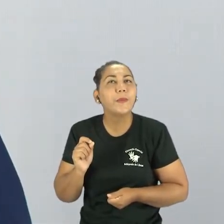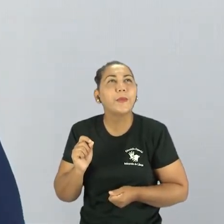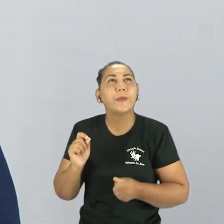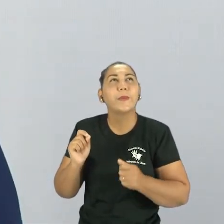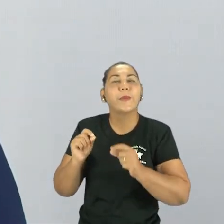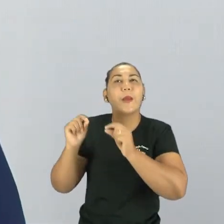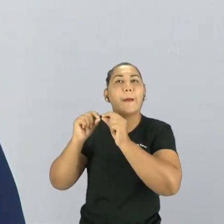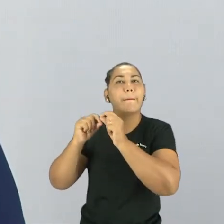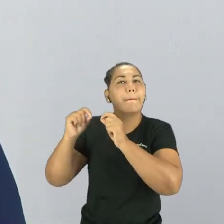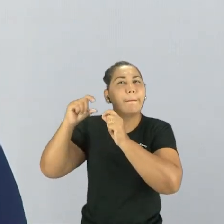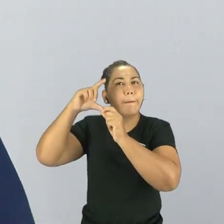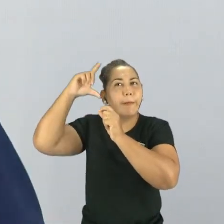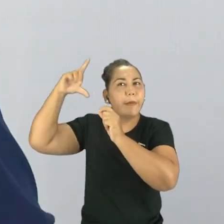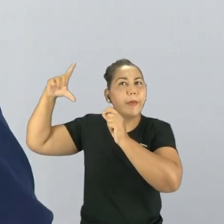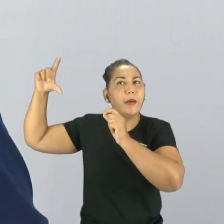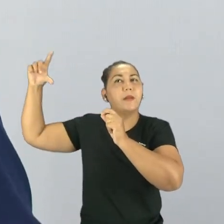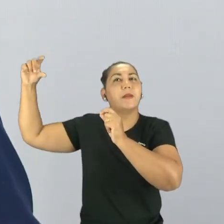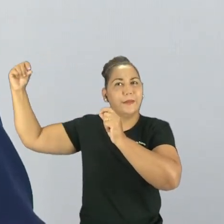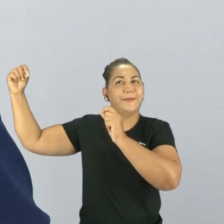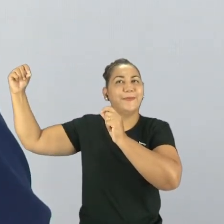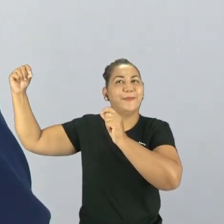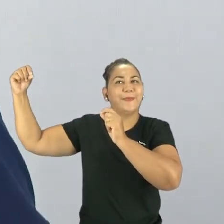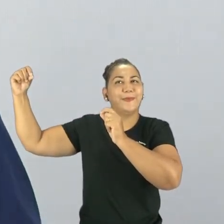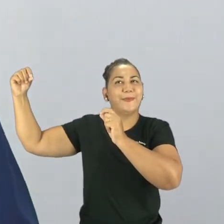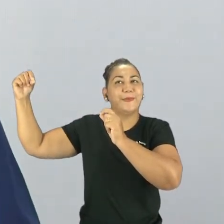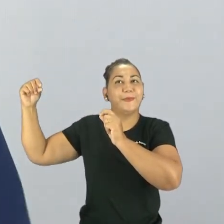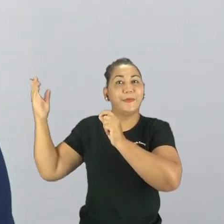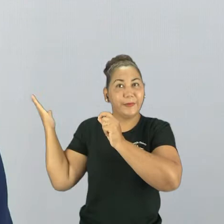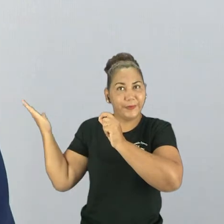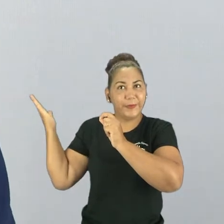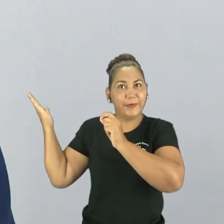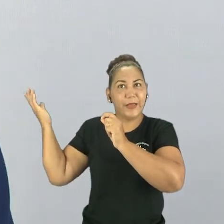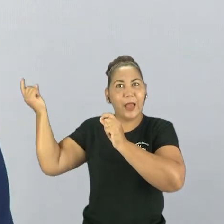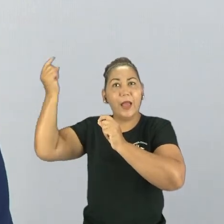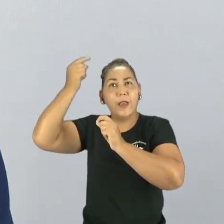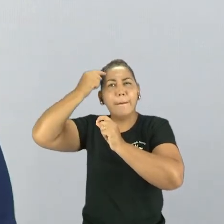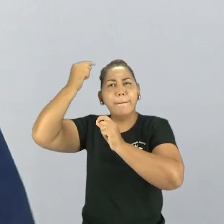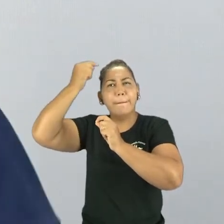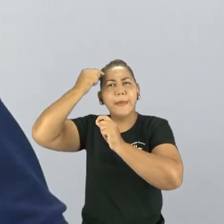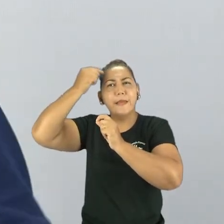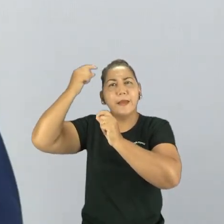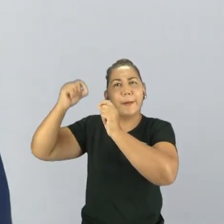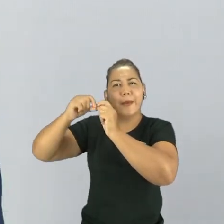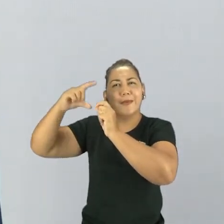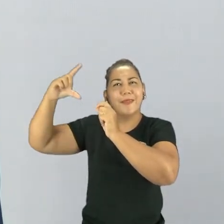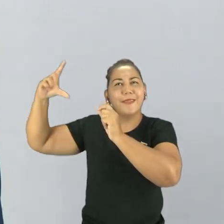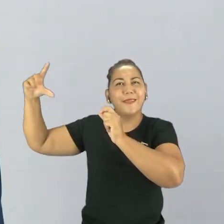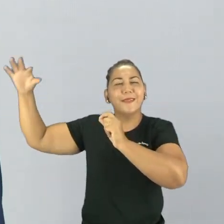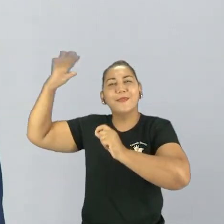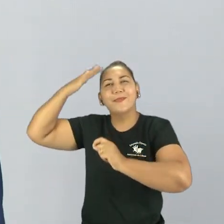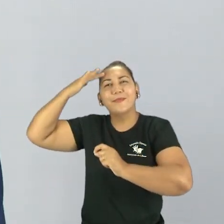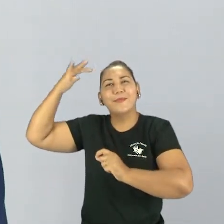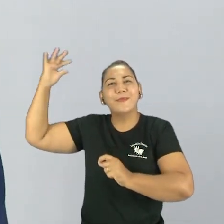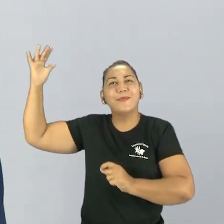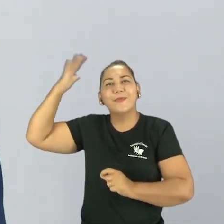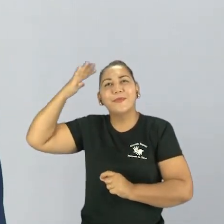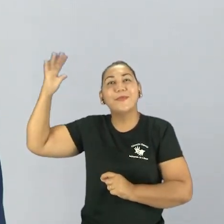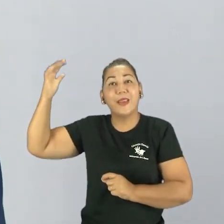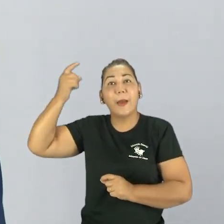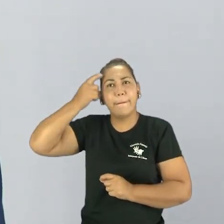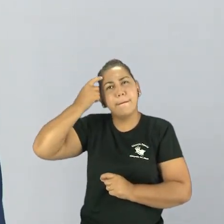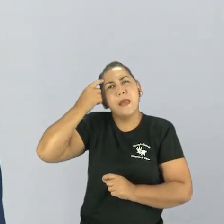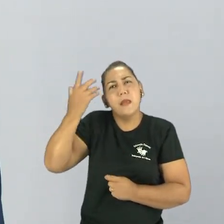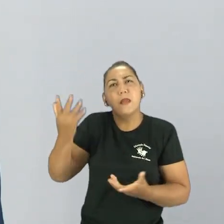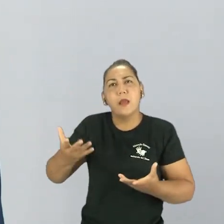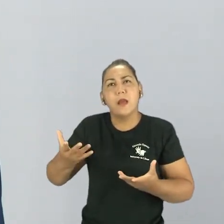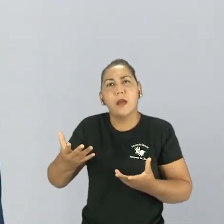ó. Esse balão aqui é o balão de pensamento. Ele pode ser considerado um balão, ó, de